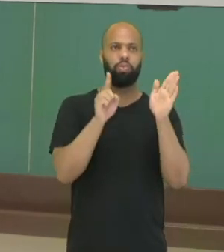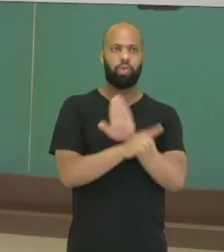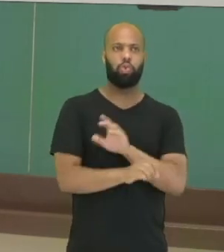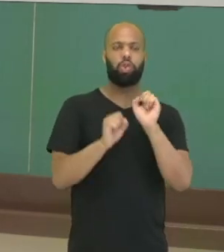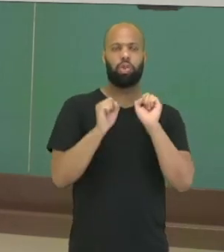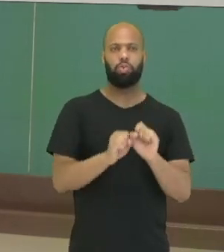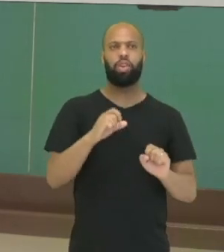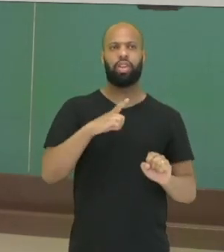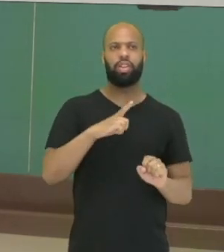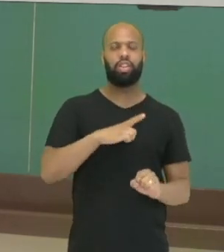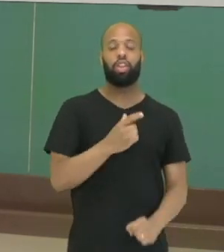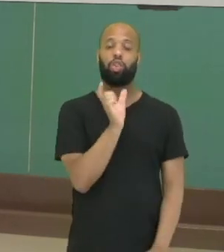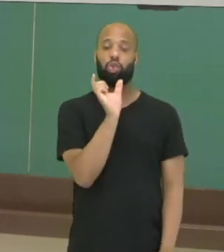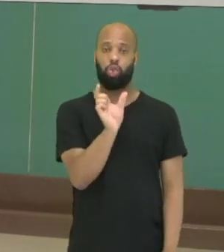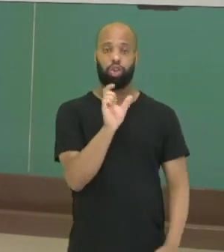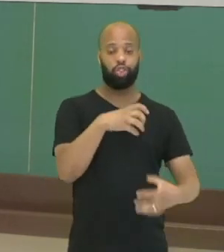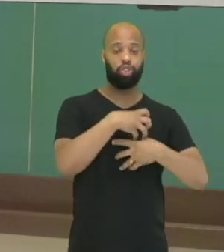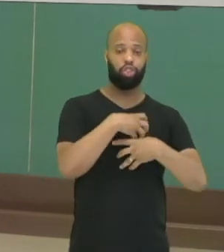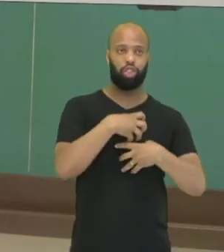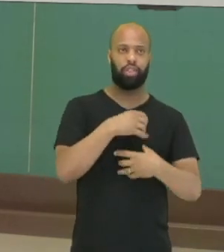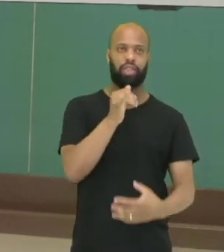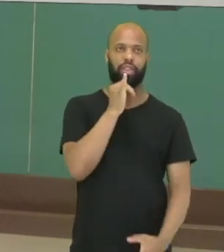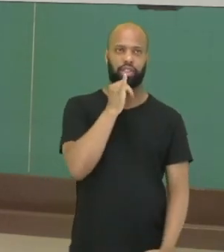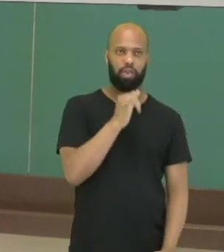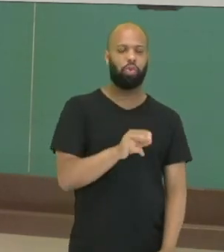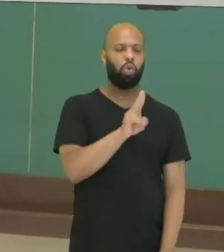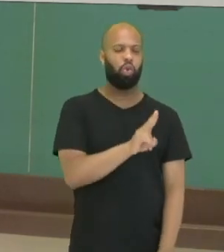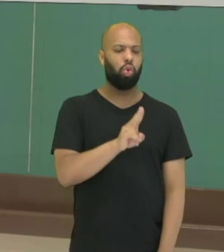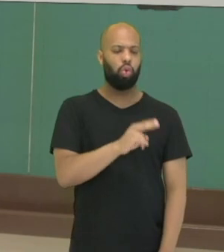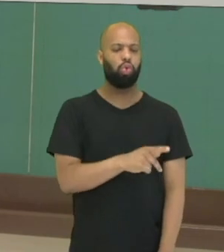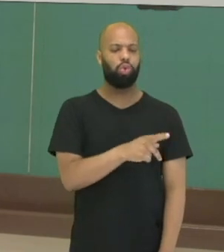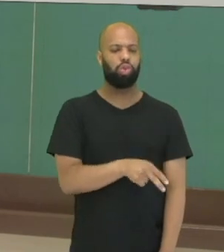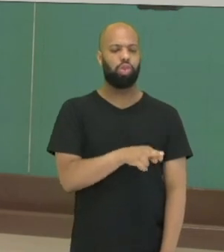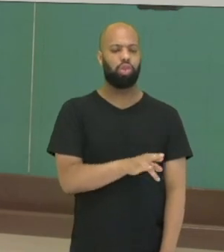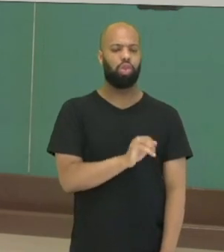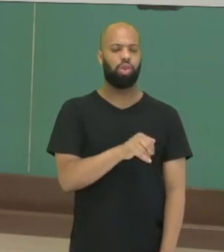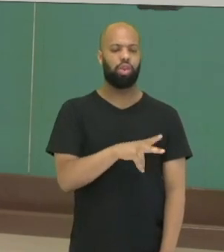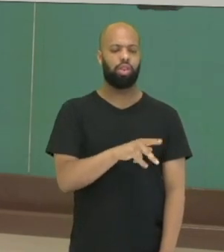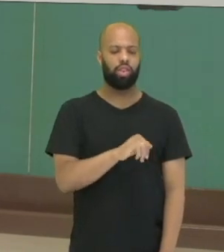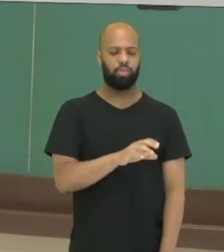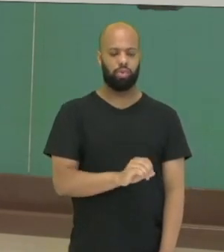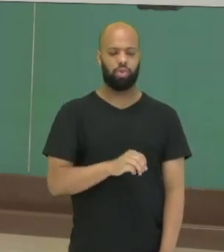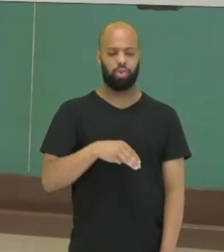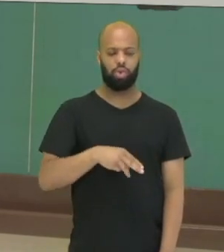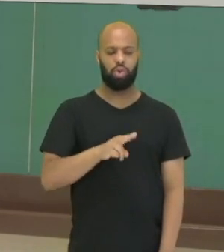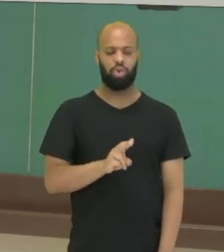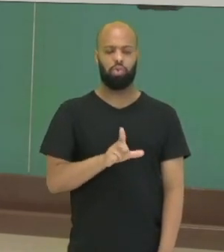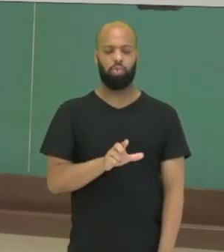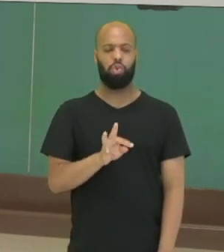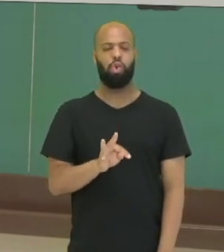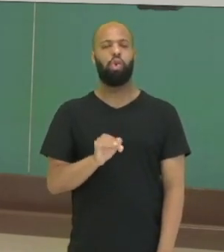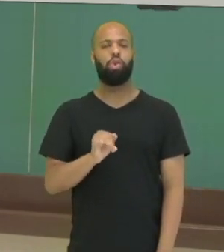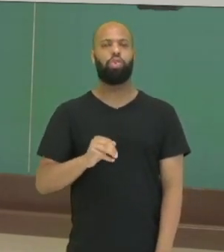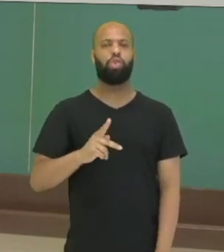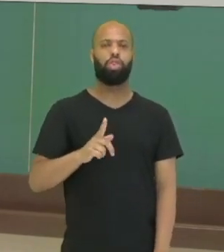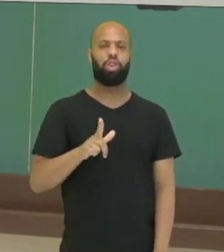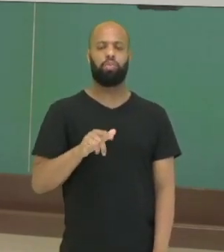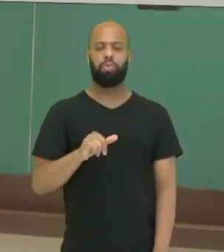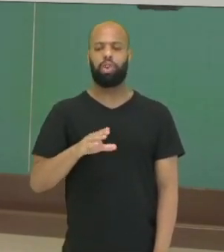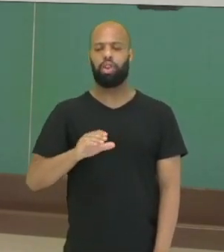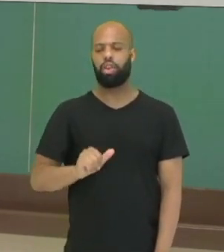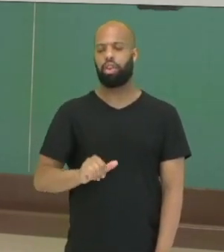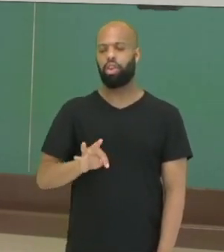mim, através do princípio multiplicativo, encontre quantas maneiras diferentes eu posso